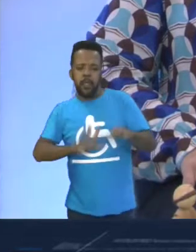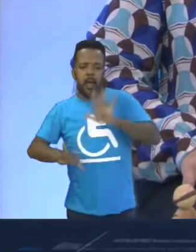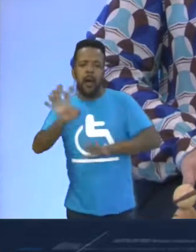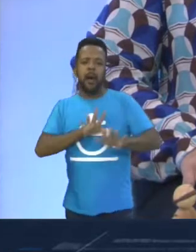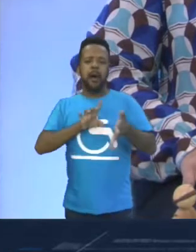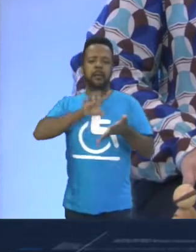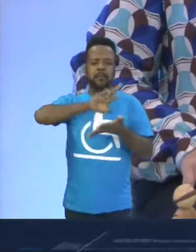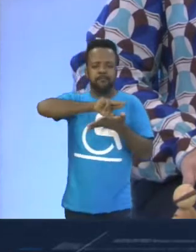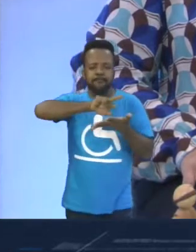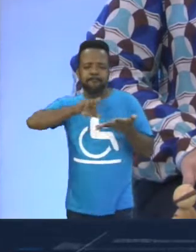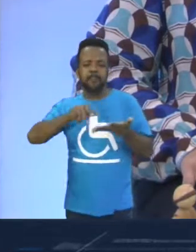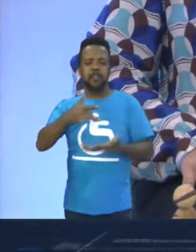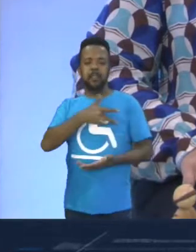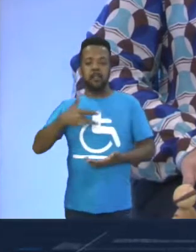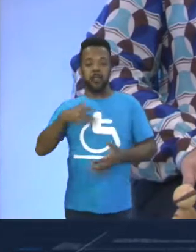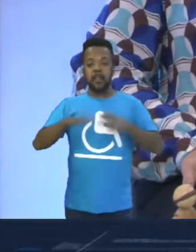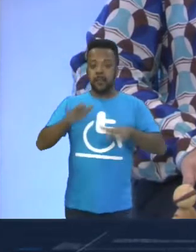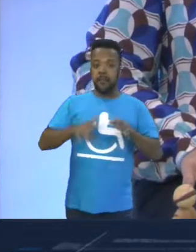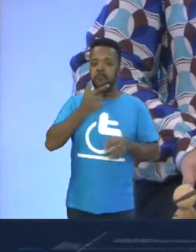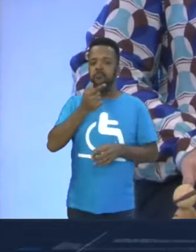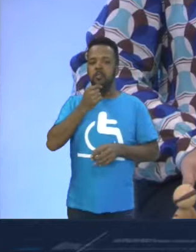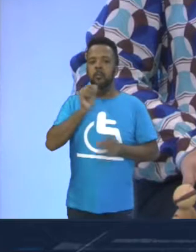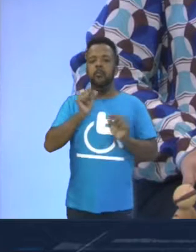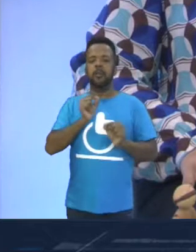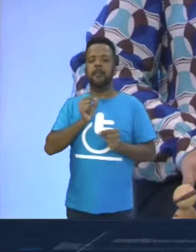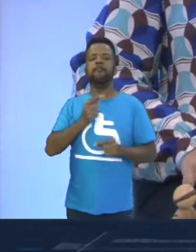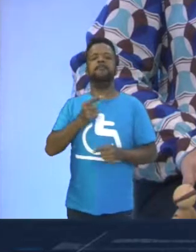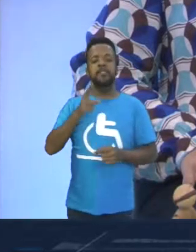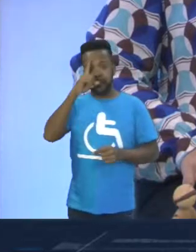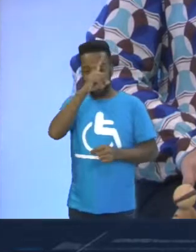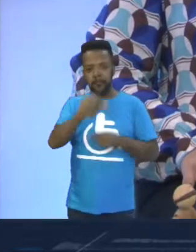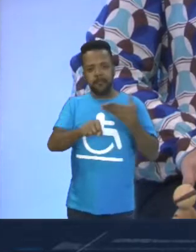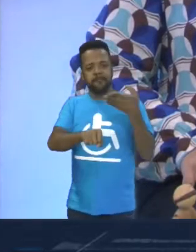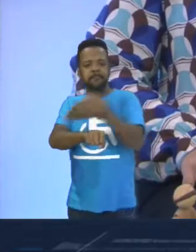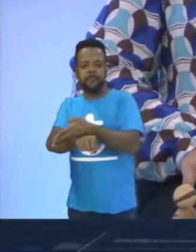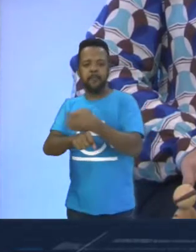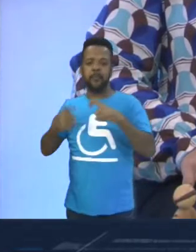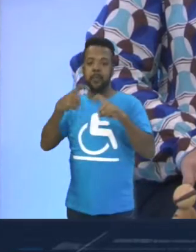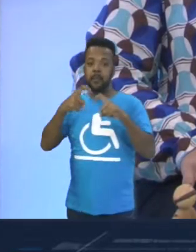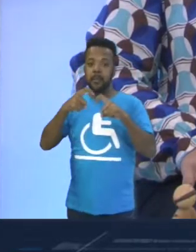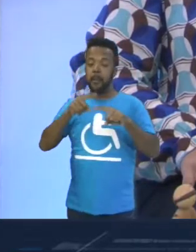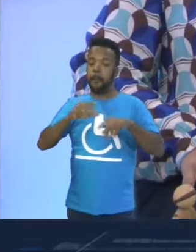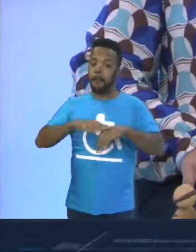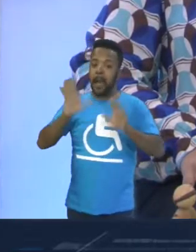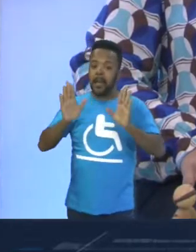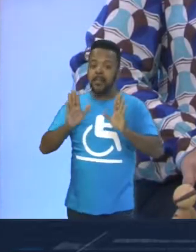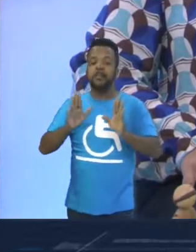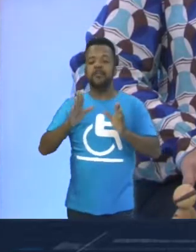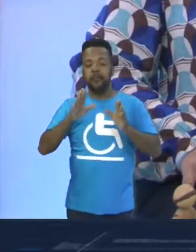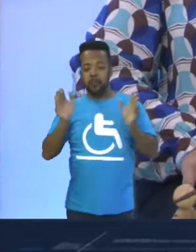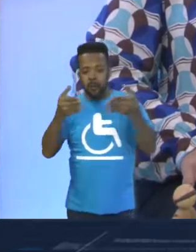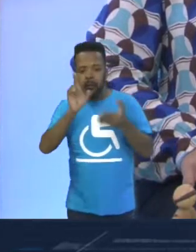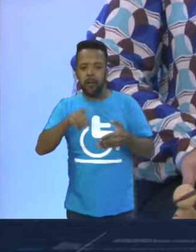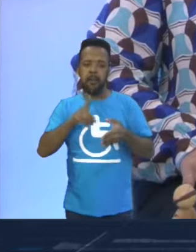Paulo, Maurício Igor de Carvalho Castro, participaram do programa Olhar Especial e deram um exemplo de cidadania,